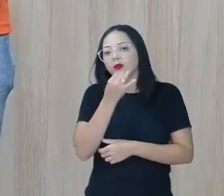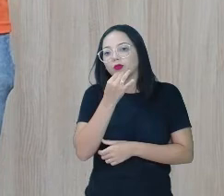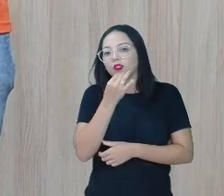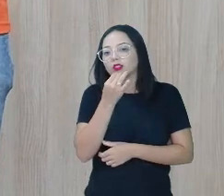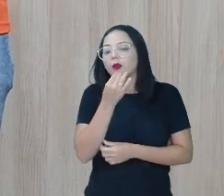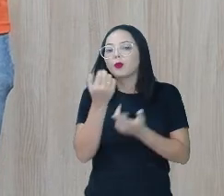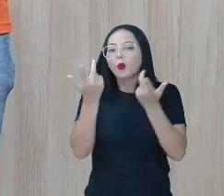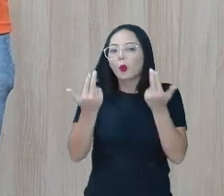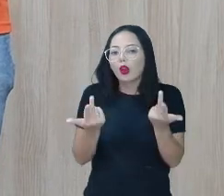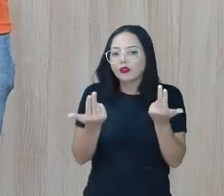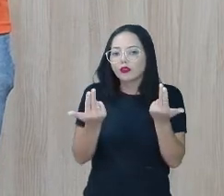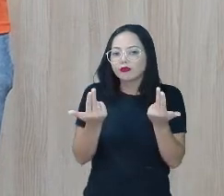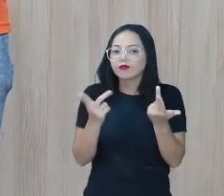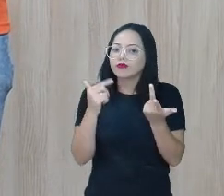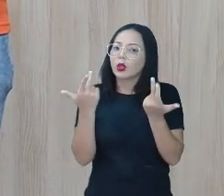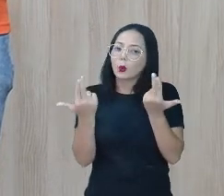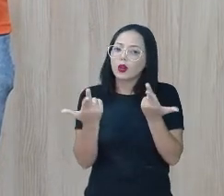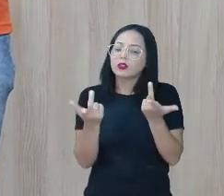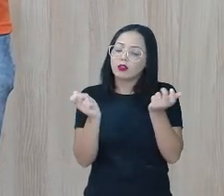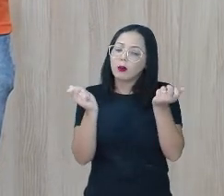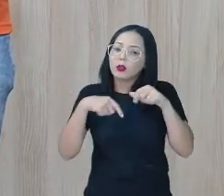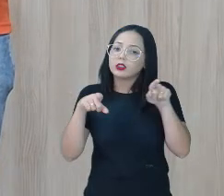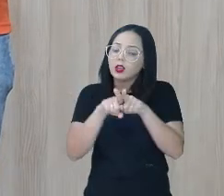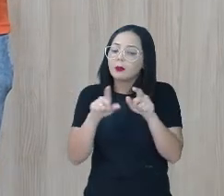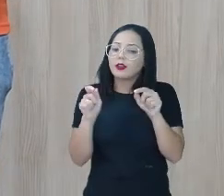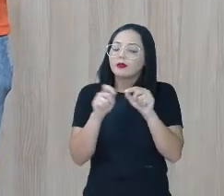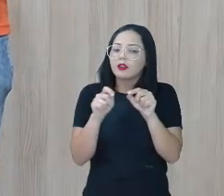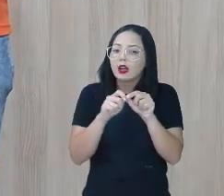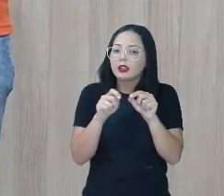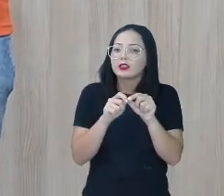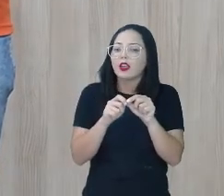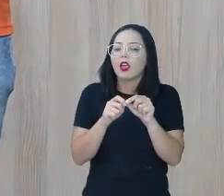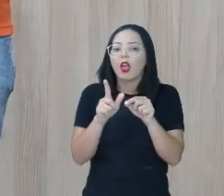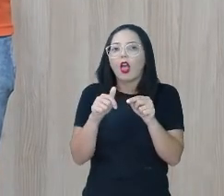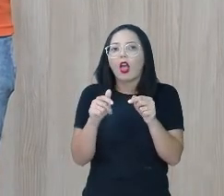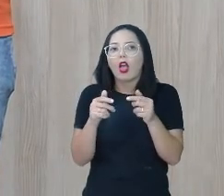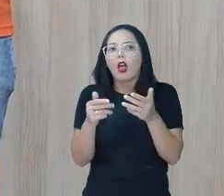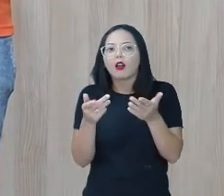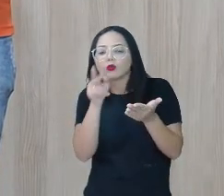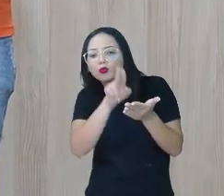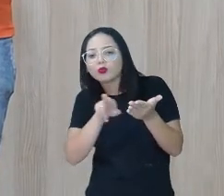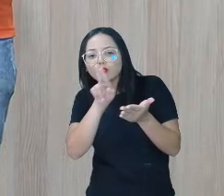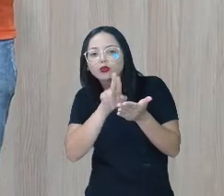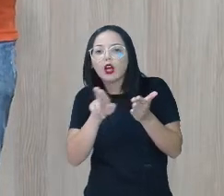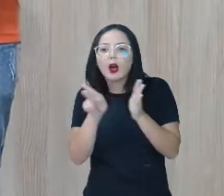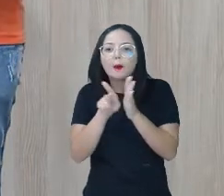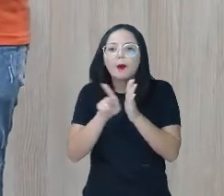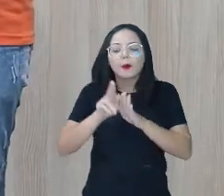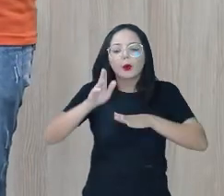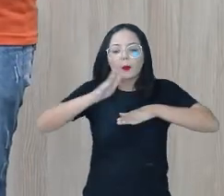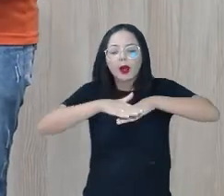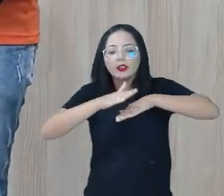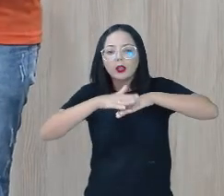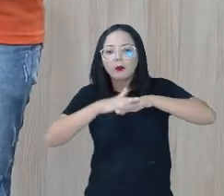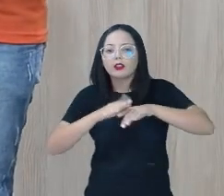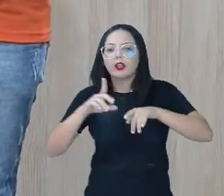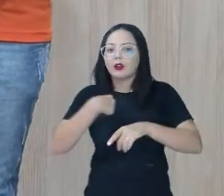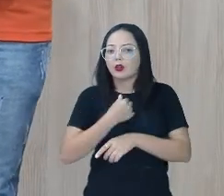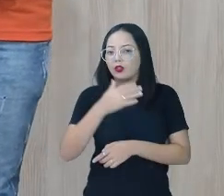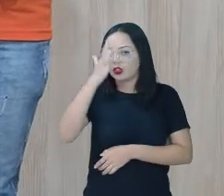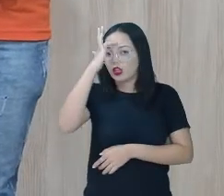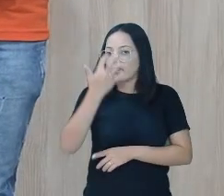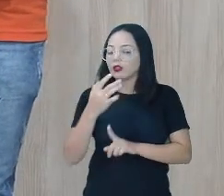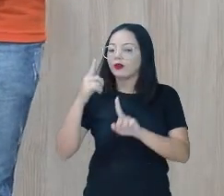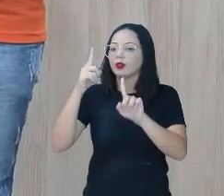partes iguais, certo? Então, a gente pode fazer, tá? Utilizar algum artifício matemático para resolver